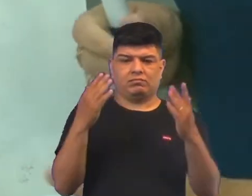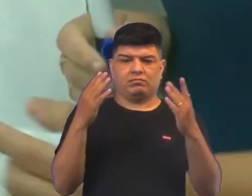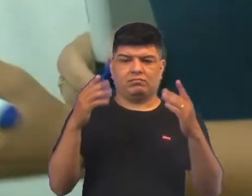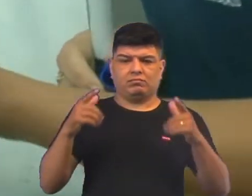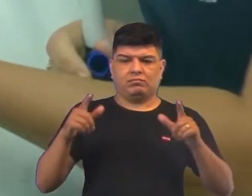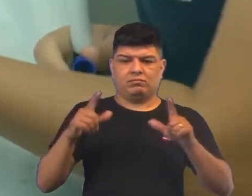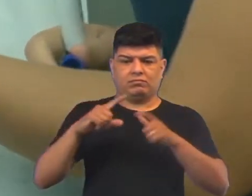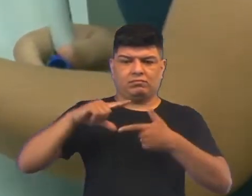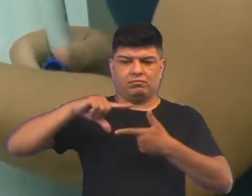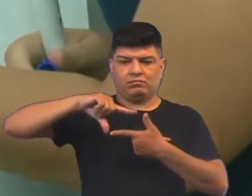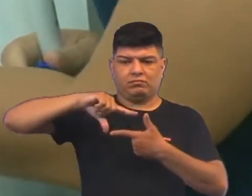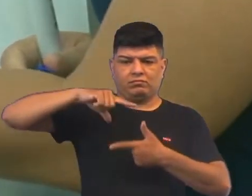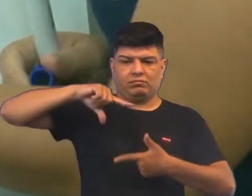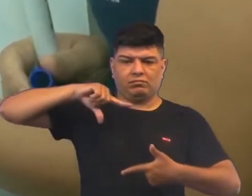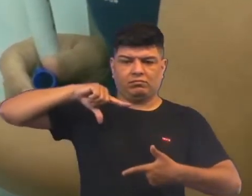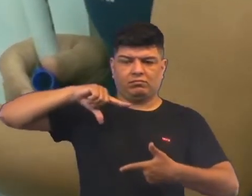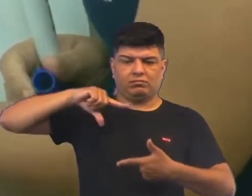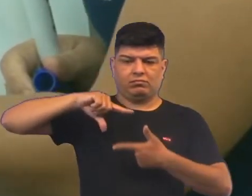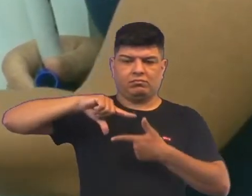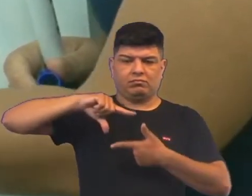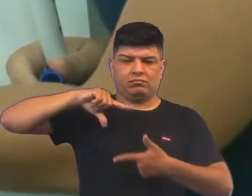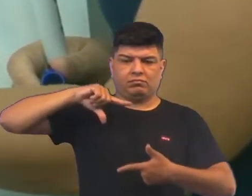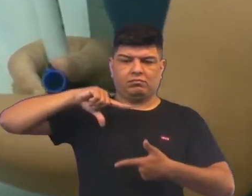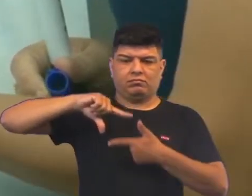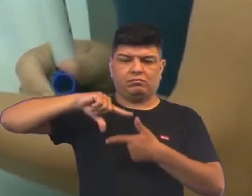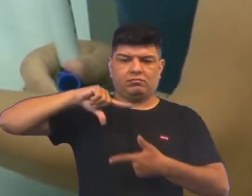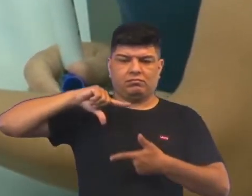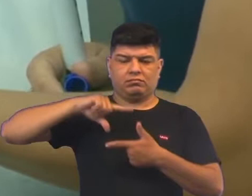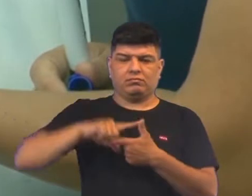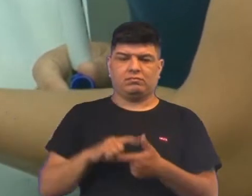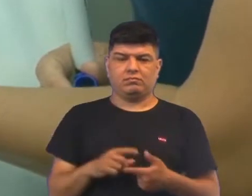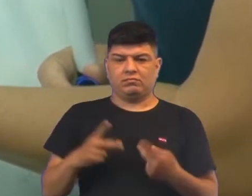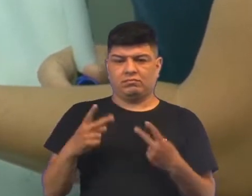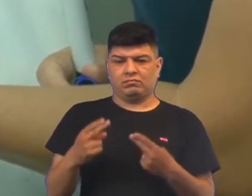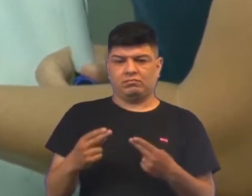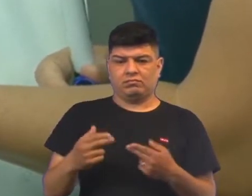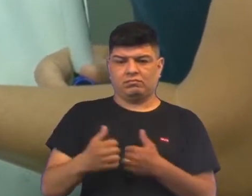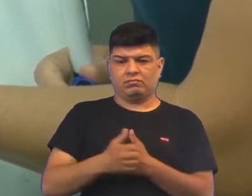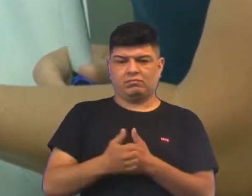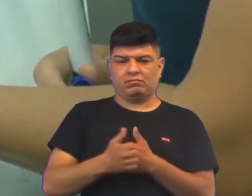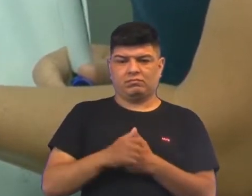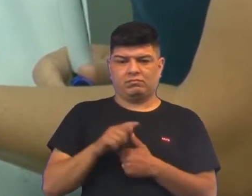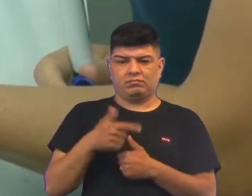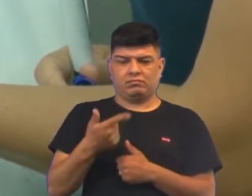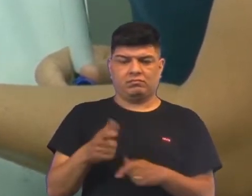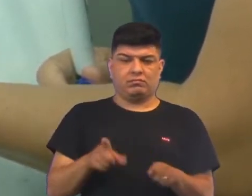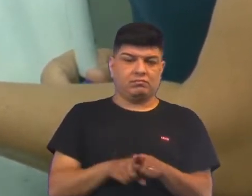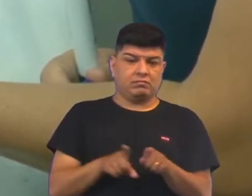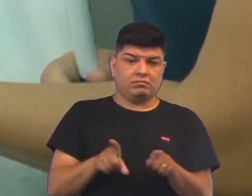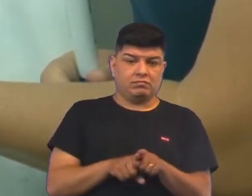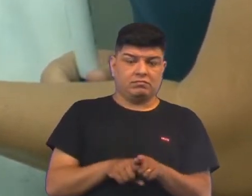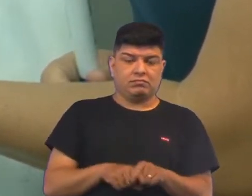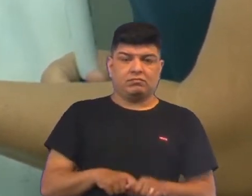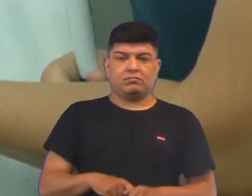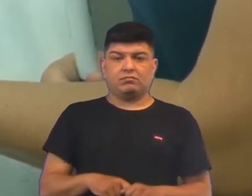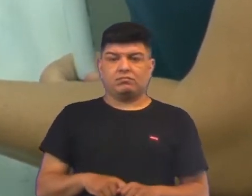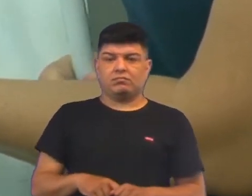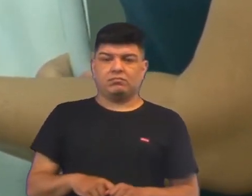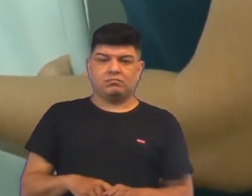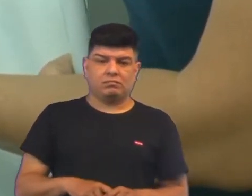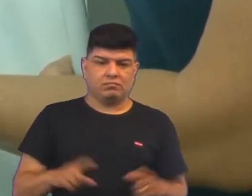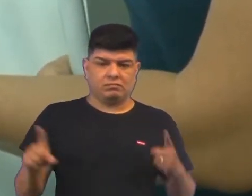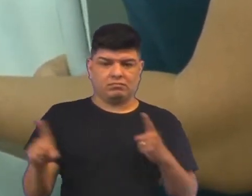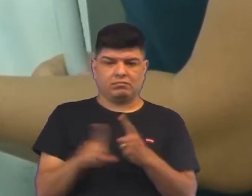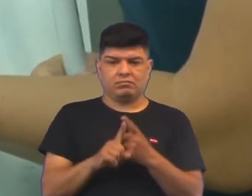paralelas, porque elas andam na mesma direção, uma ao lado da outra, tá? E em nenhum momento elas vão